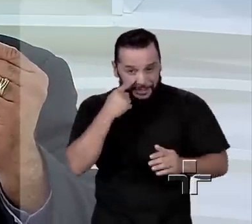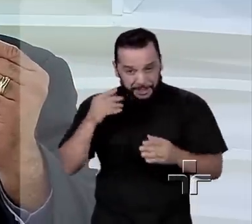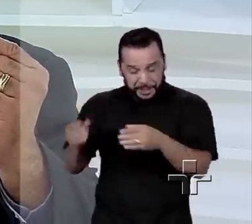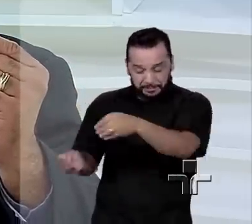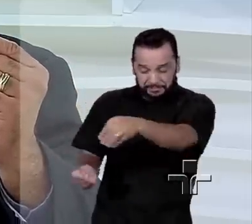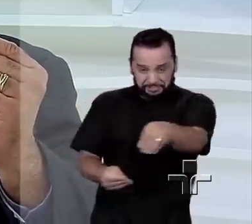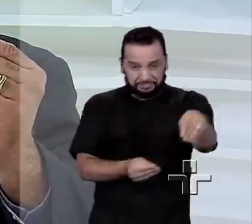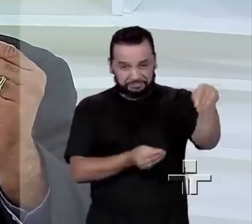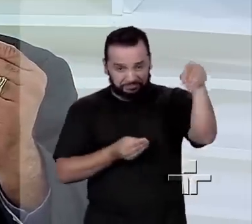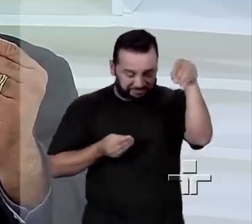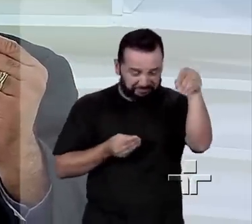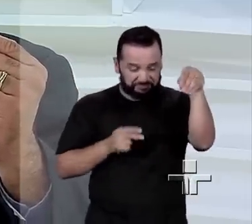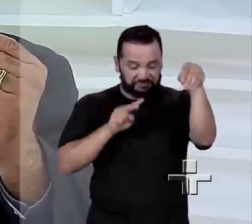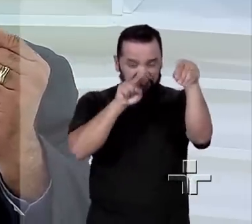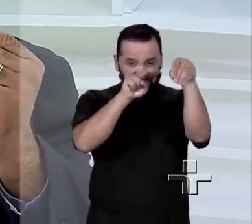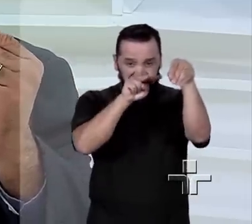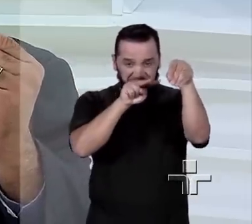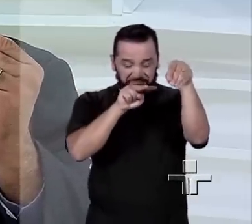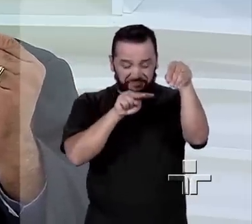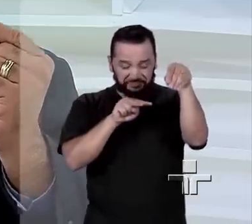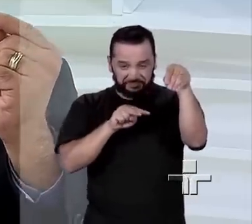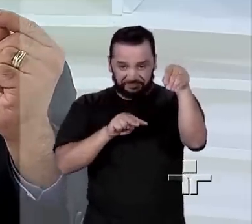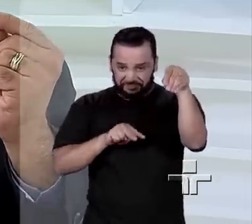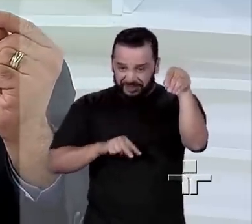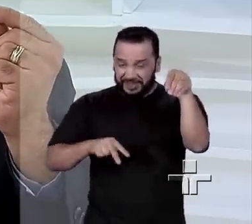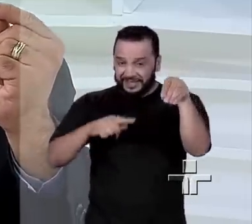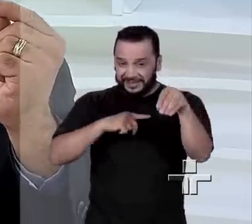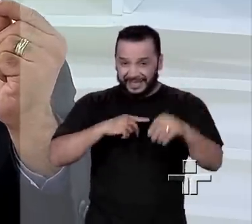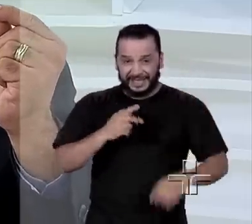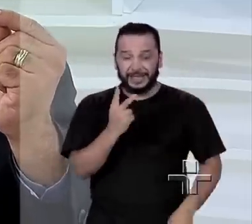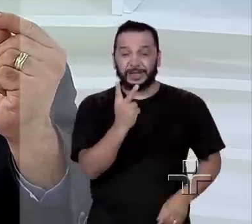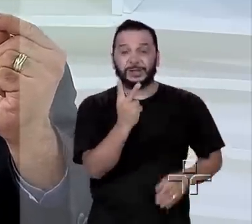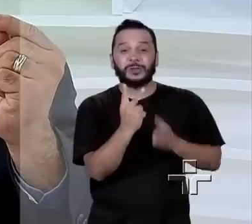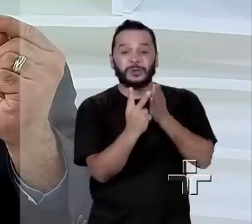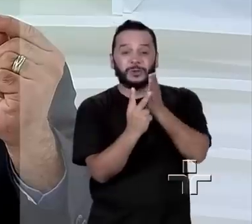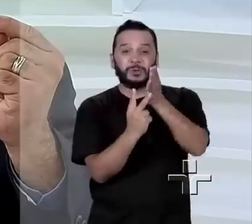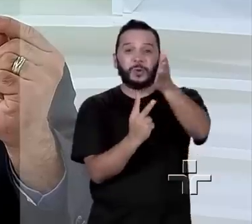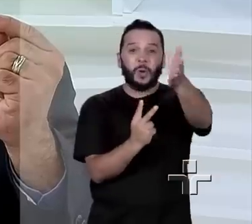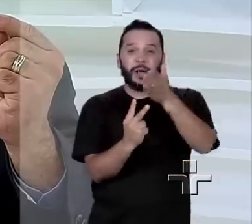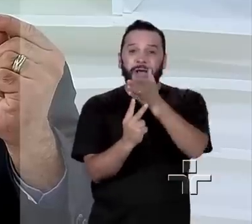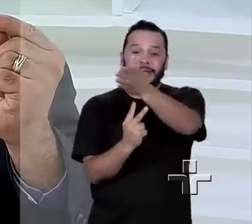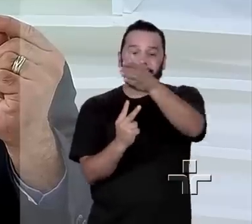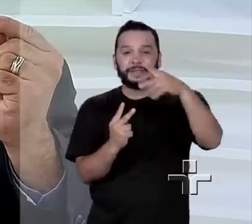que se apresentou 2 PIBs a possibilidade num ano,